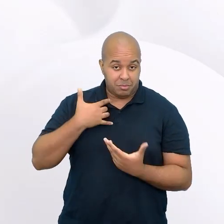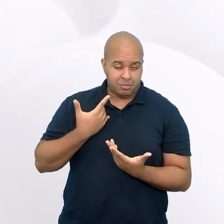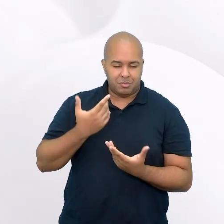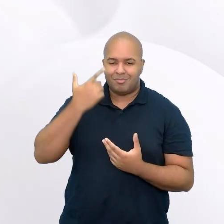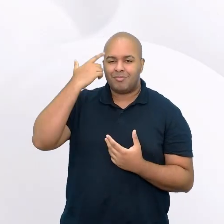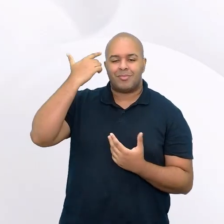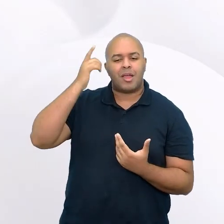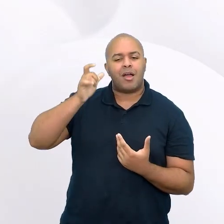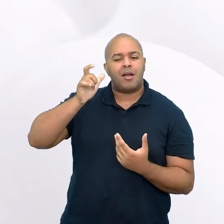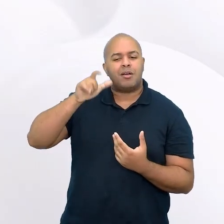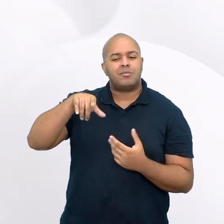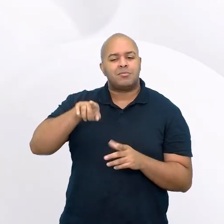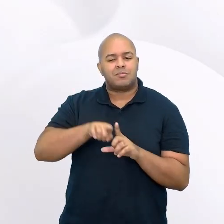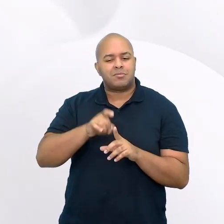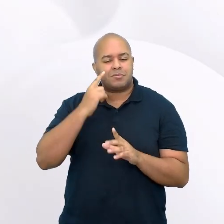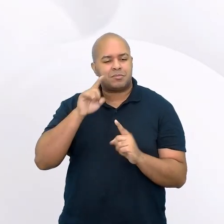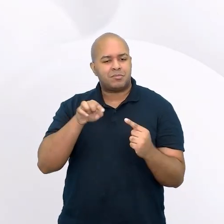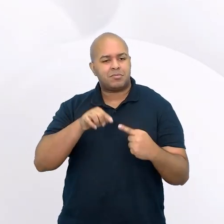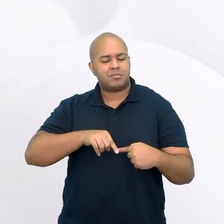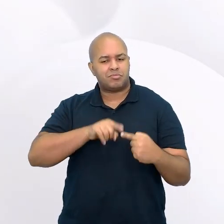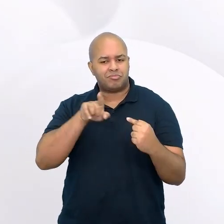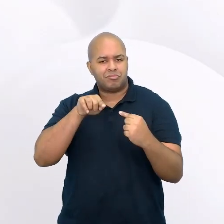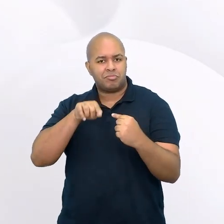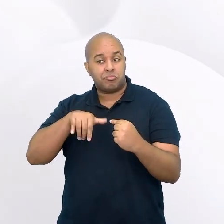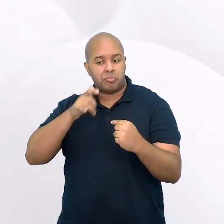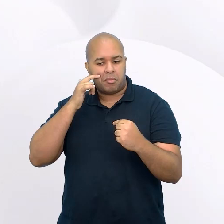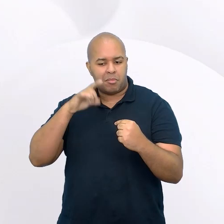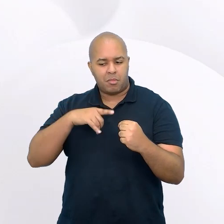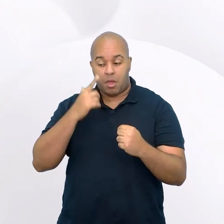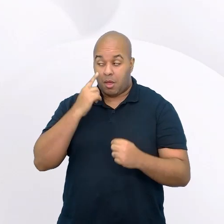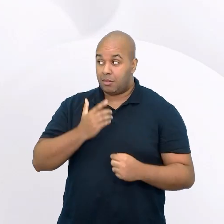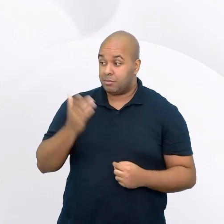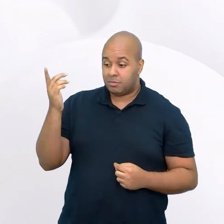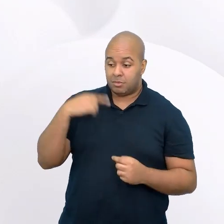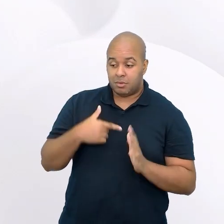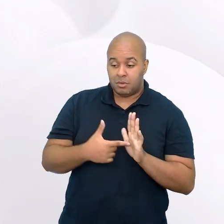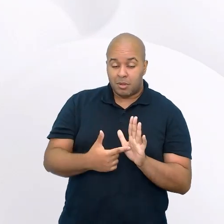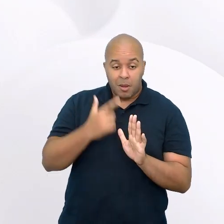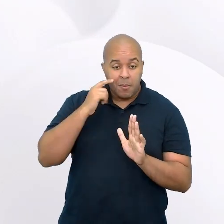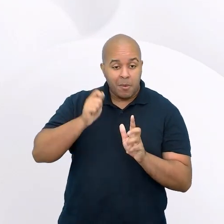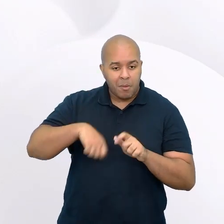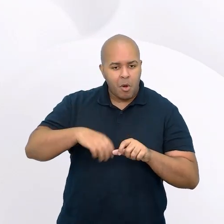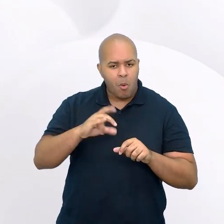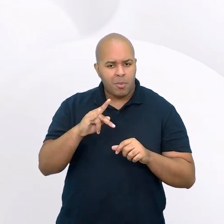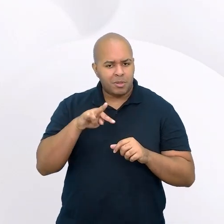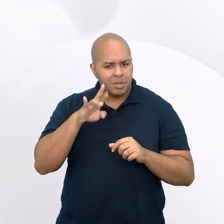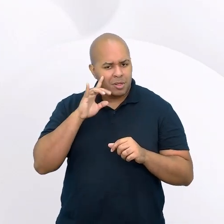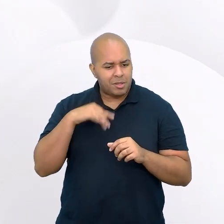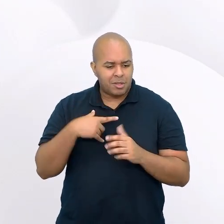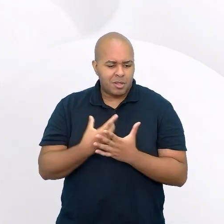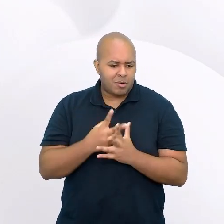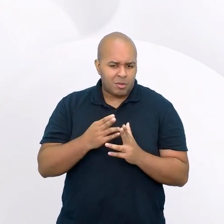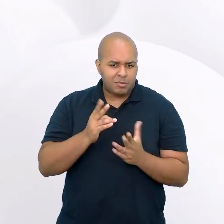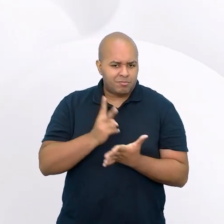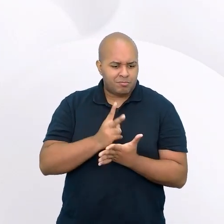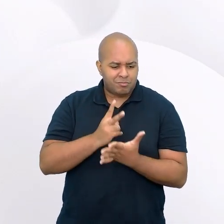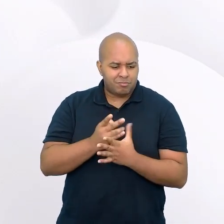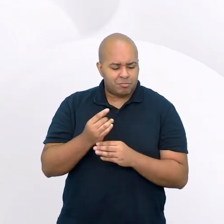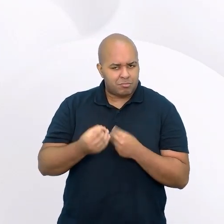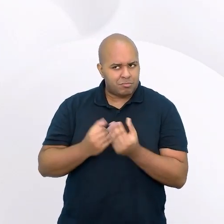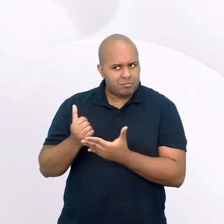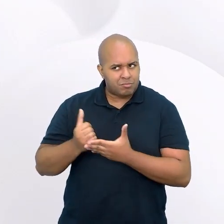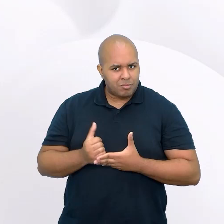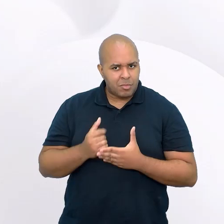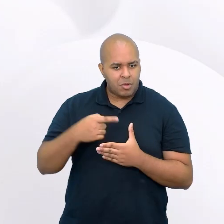pensando então na nesses objetivos a gente tem aqui o destaque para as competências né como a gente sempre procura trazer